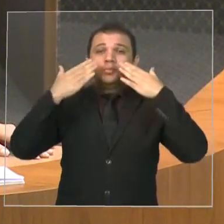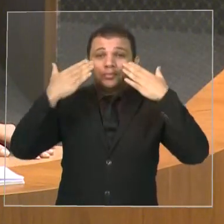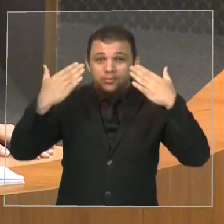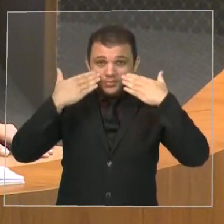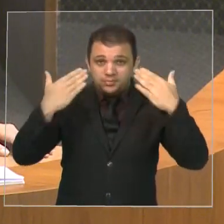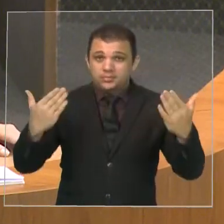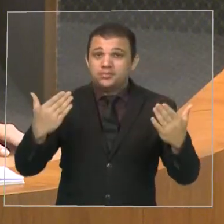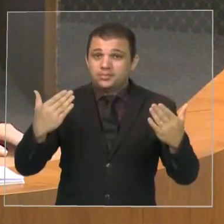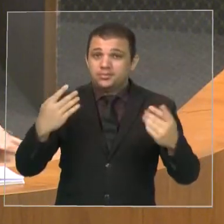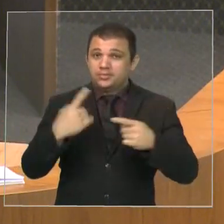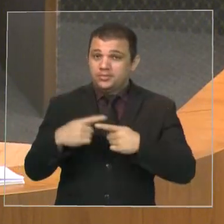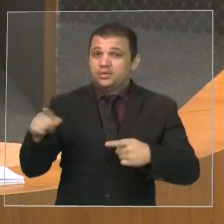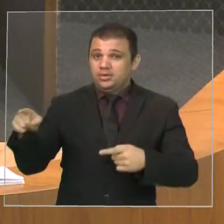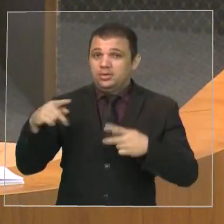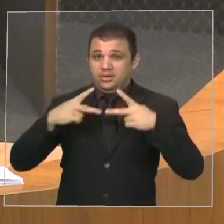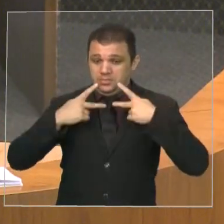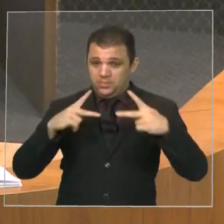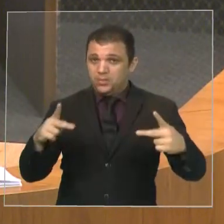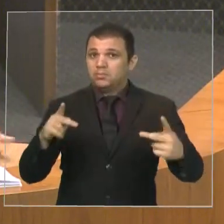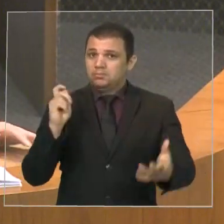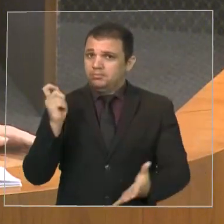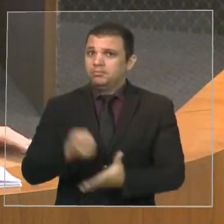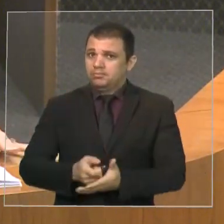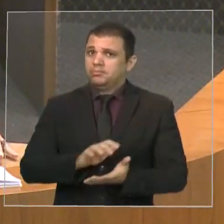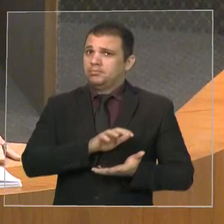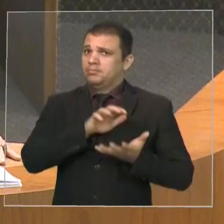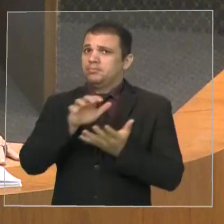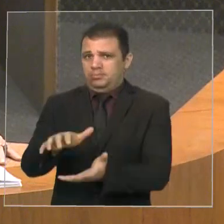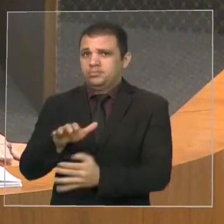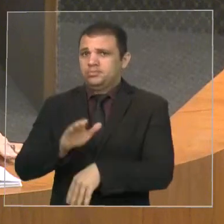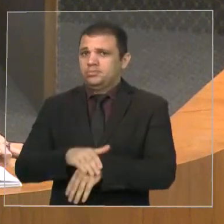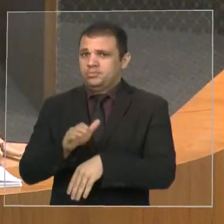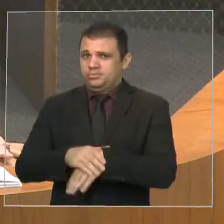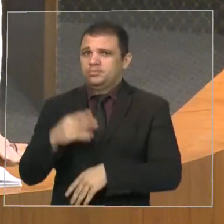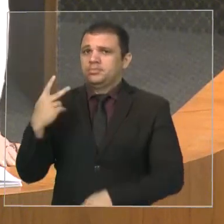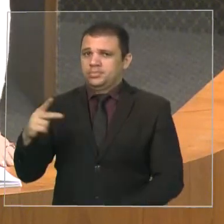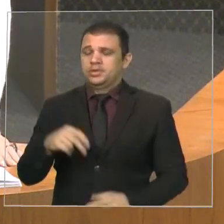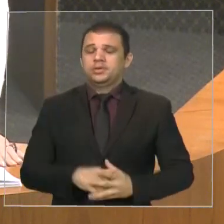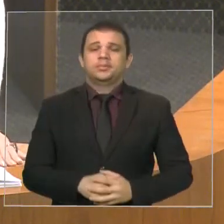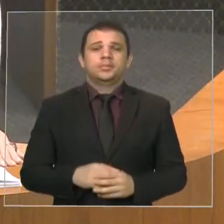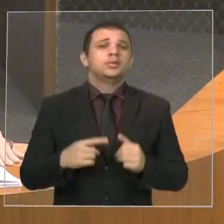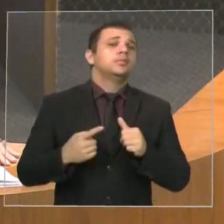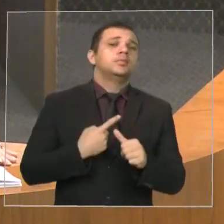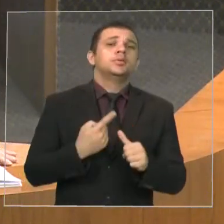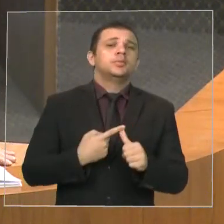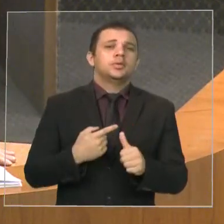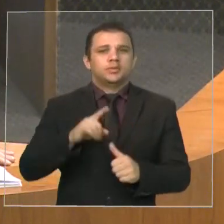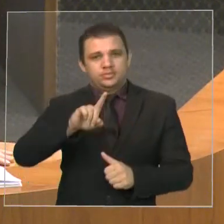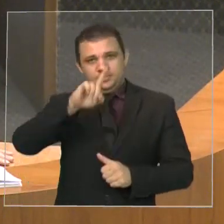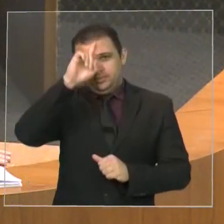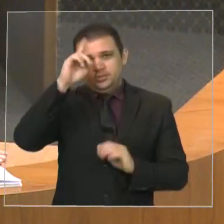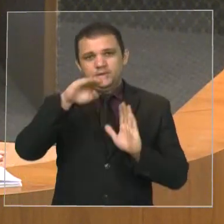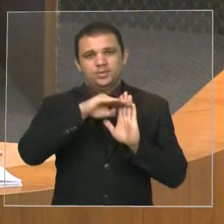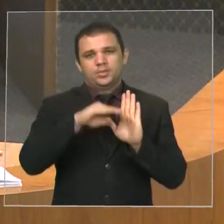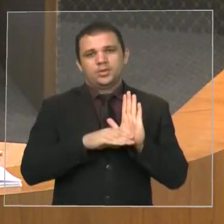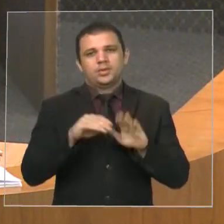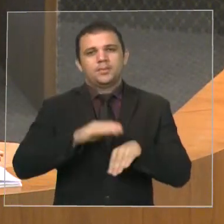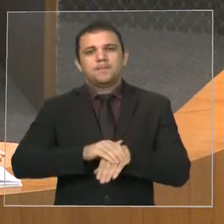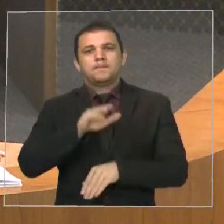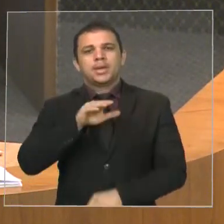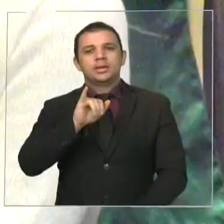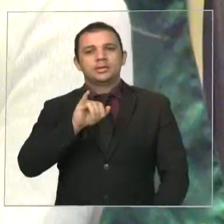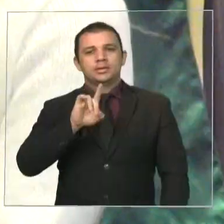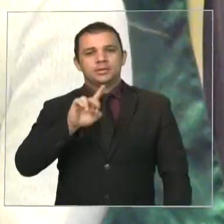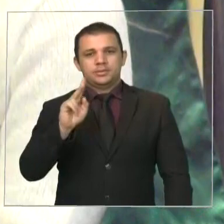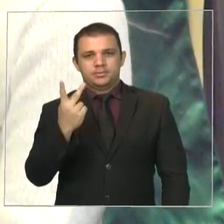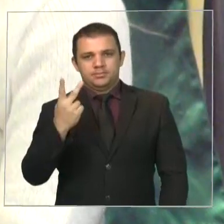bem paga por ele. Primeiro foi o programa Mais IDH, 30 municípios de